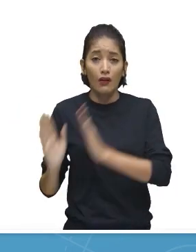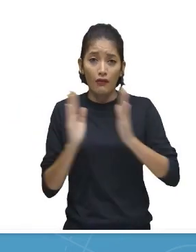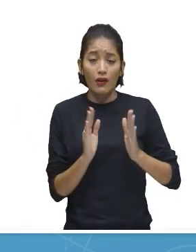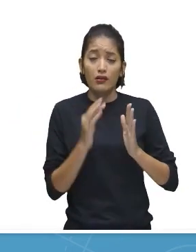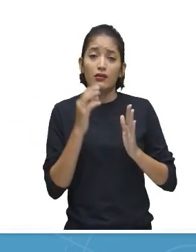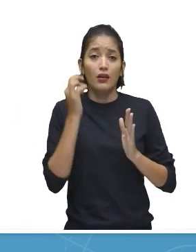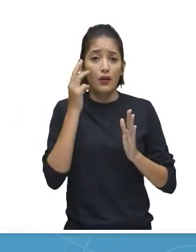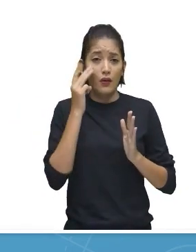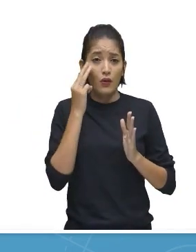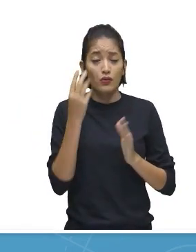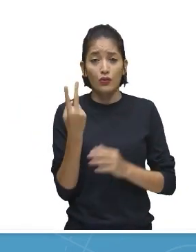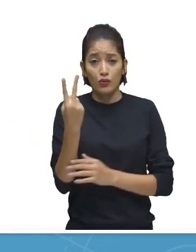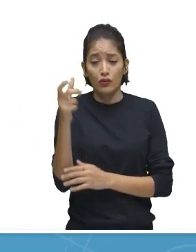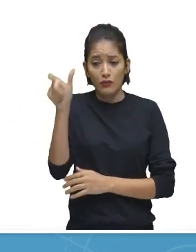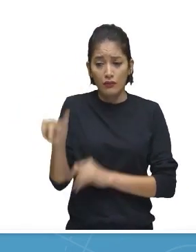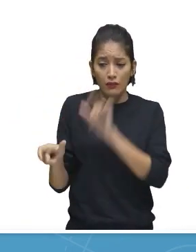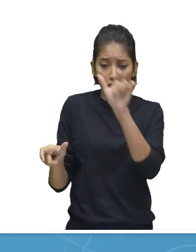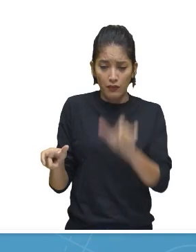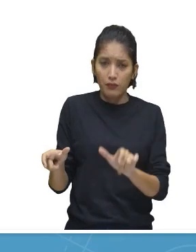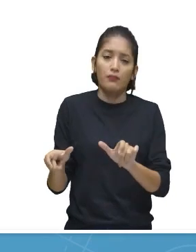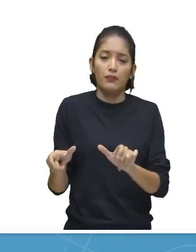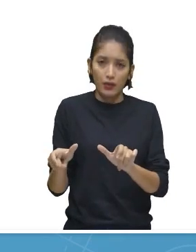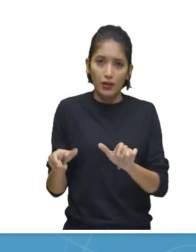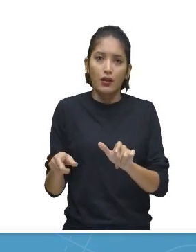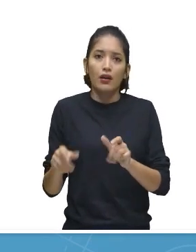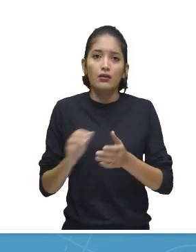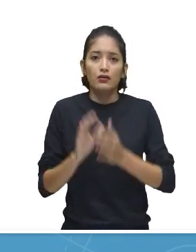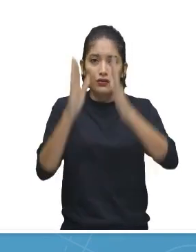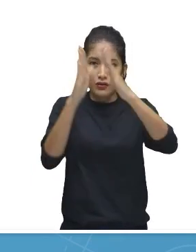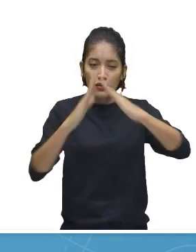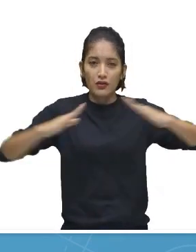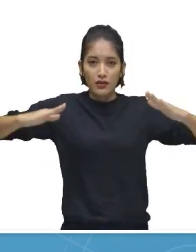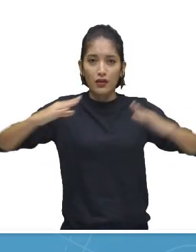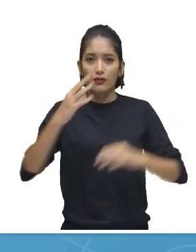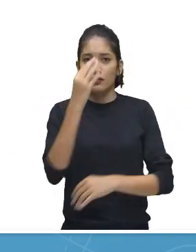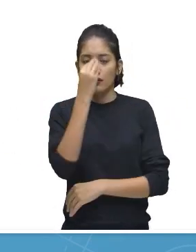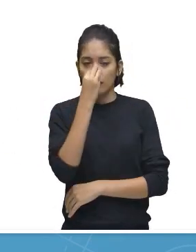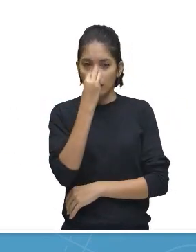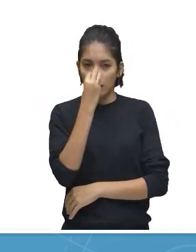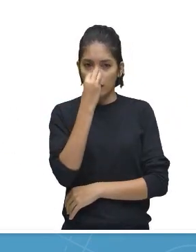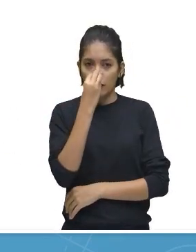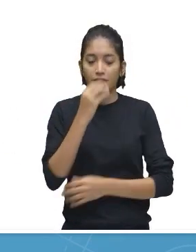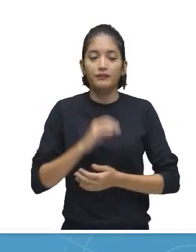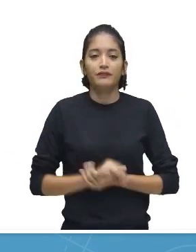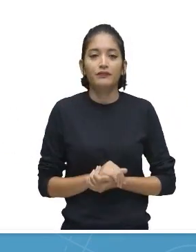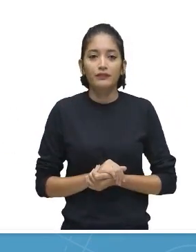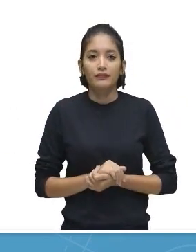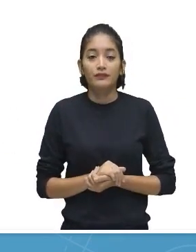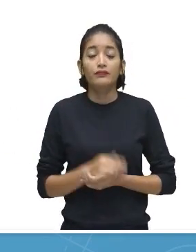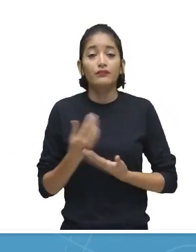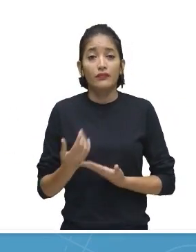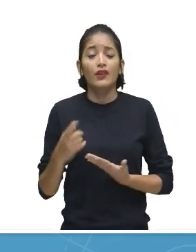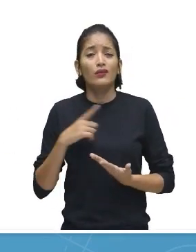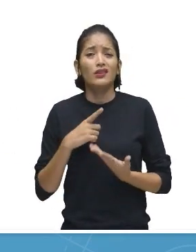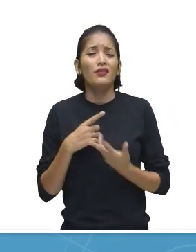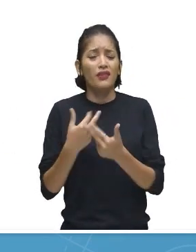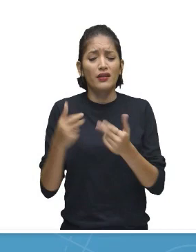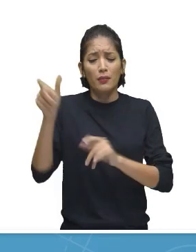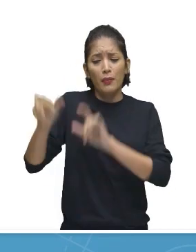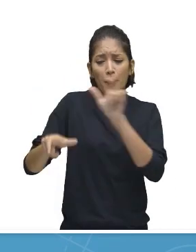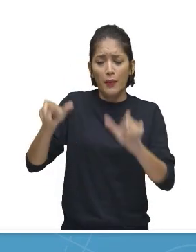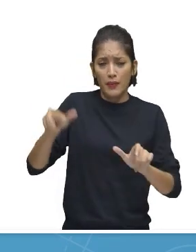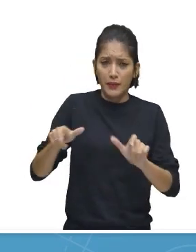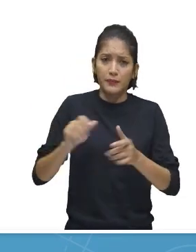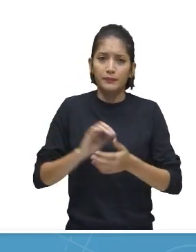dois personagens de circo, que é o acróbata e o Arlequim. Então, nessa fase aí, ele desenhou muitos personagens